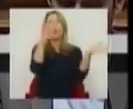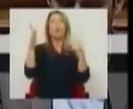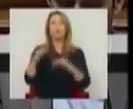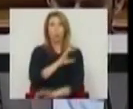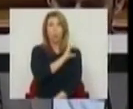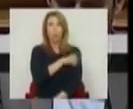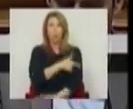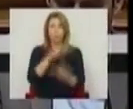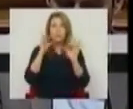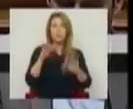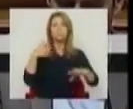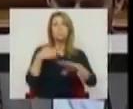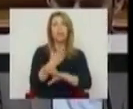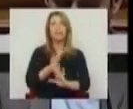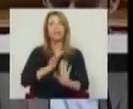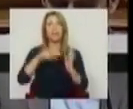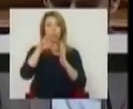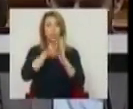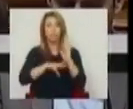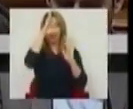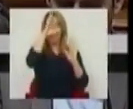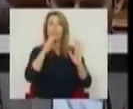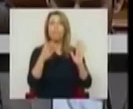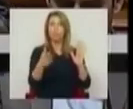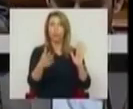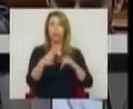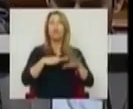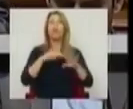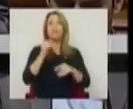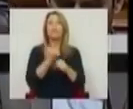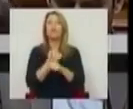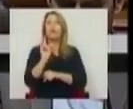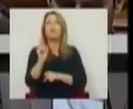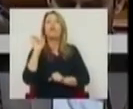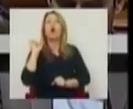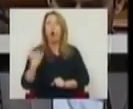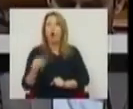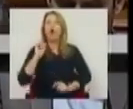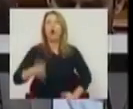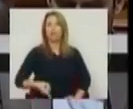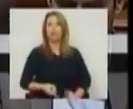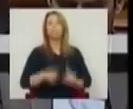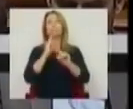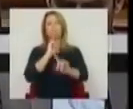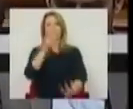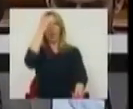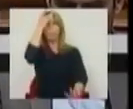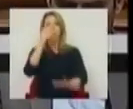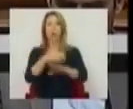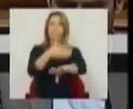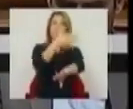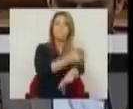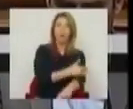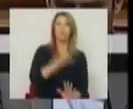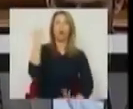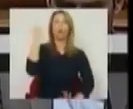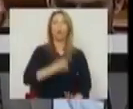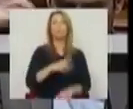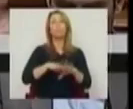competência, por decreto regulamentar do Governo, é de emitir parecer prévio, obrigatório, sobre os programas de